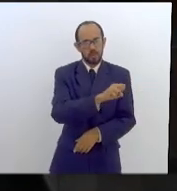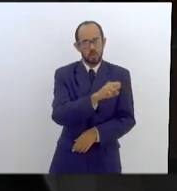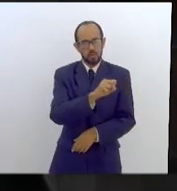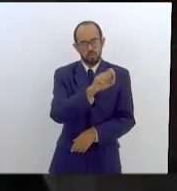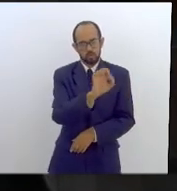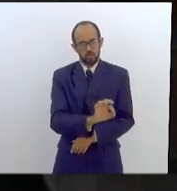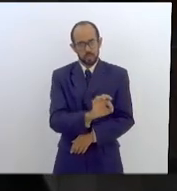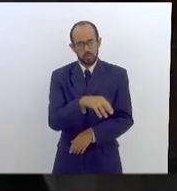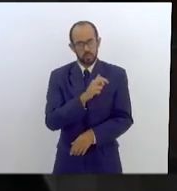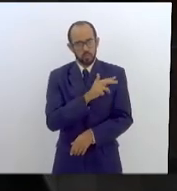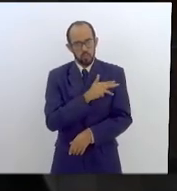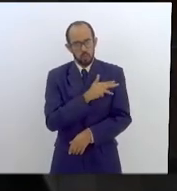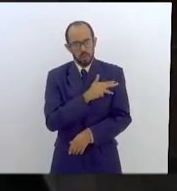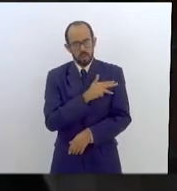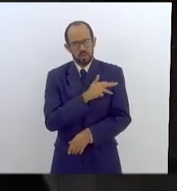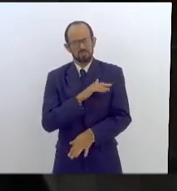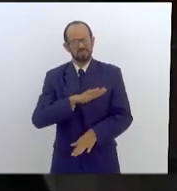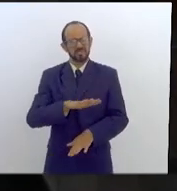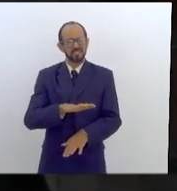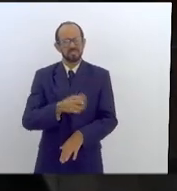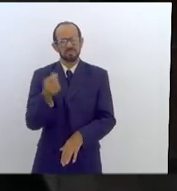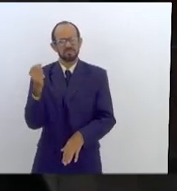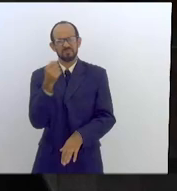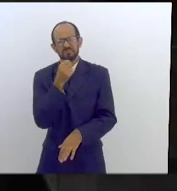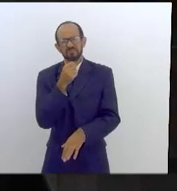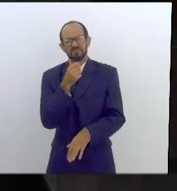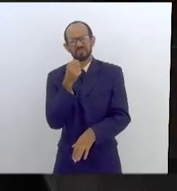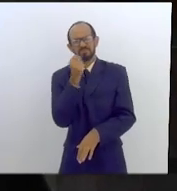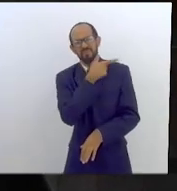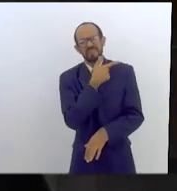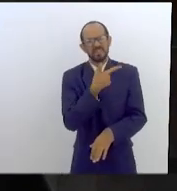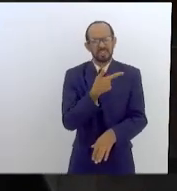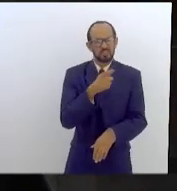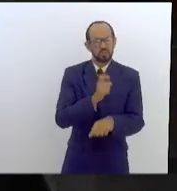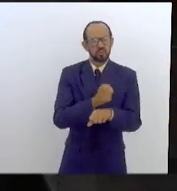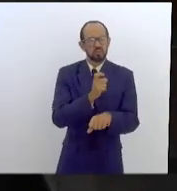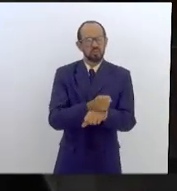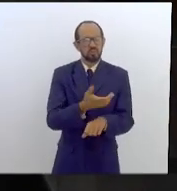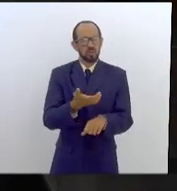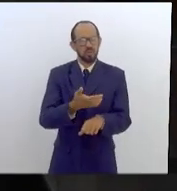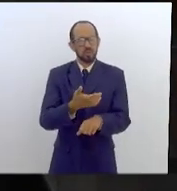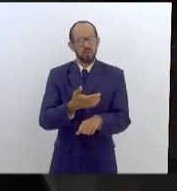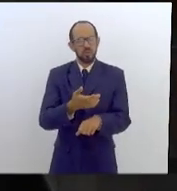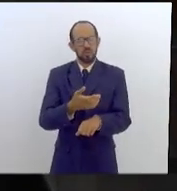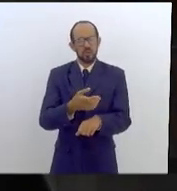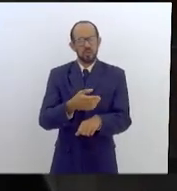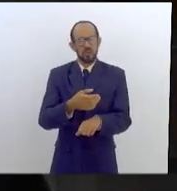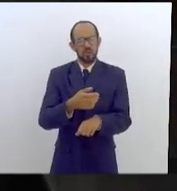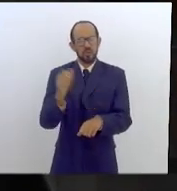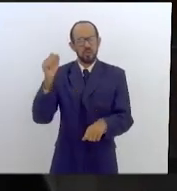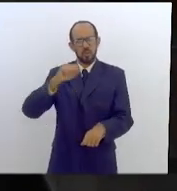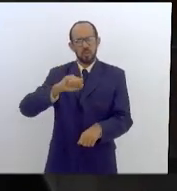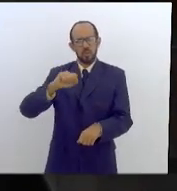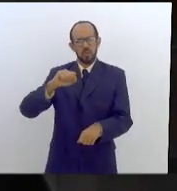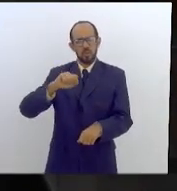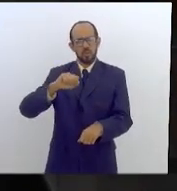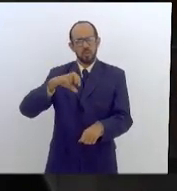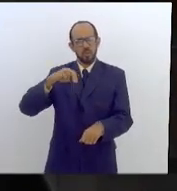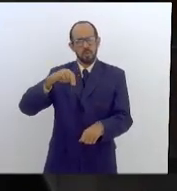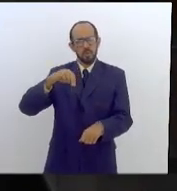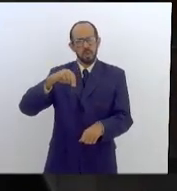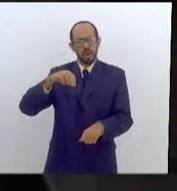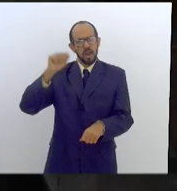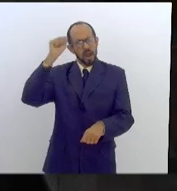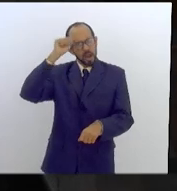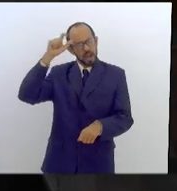é patético o despacho é praticamente no calor da hora é do ministro Moraes foi cirúrgico né Eu leio